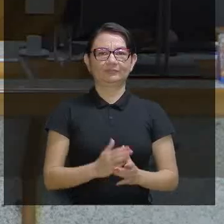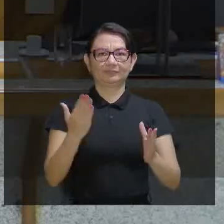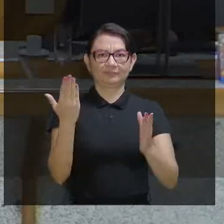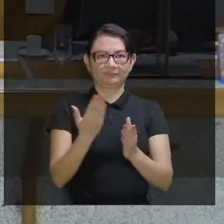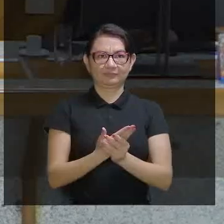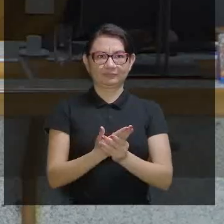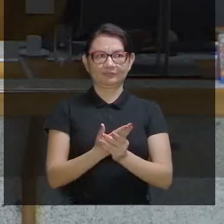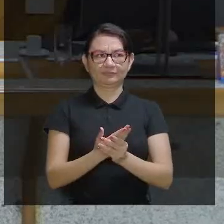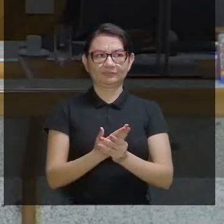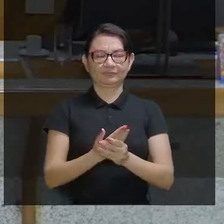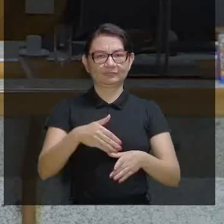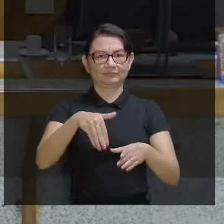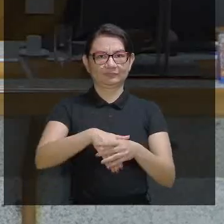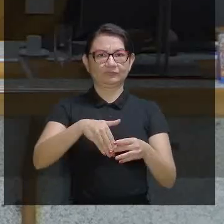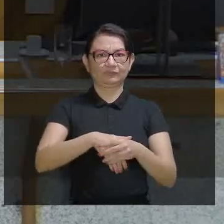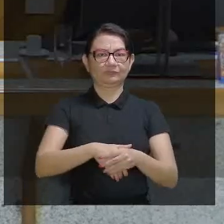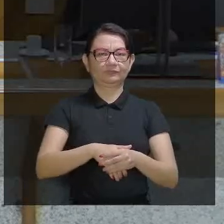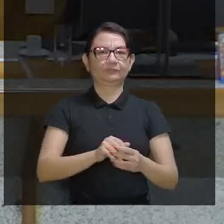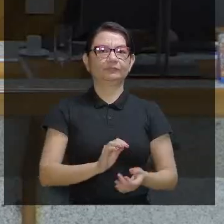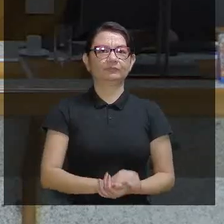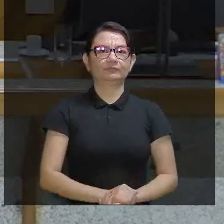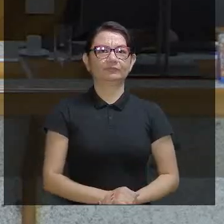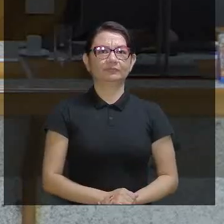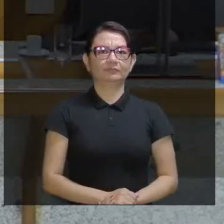processo de votação.